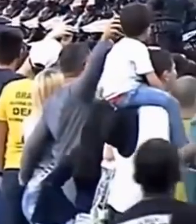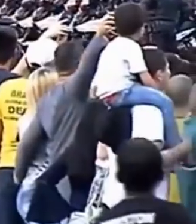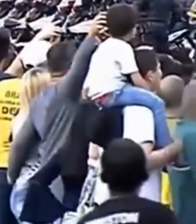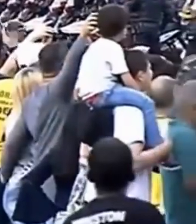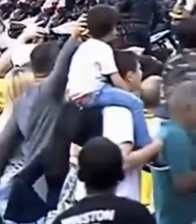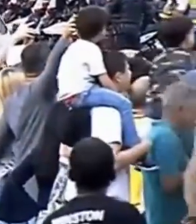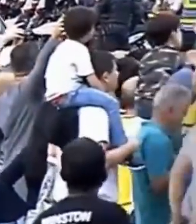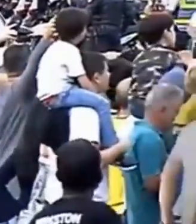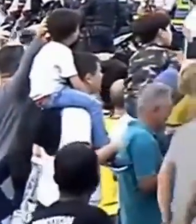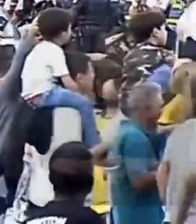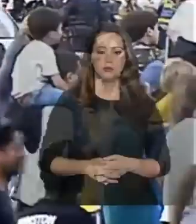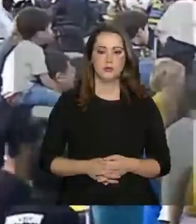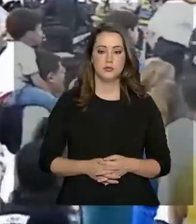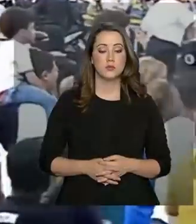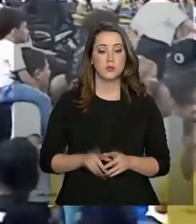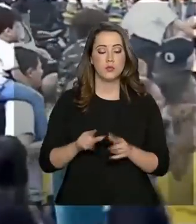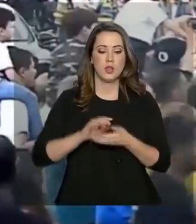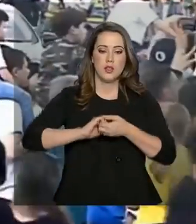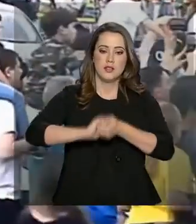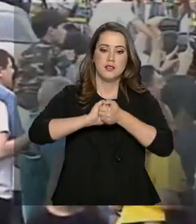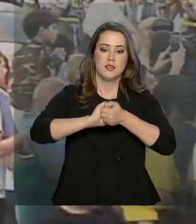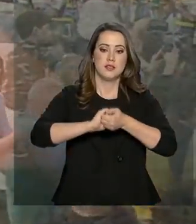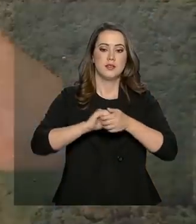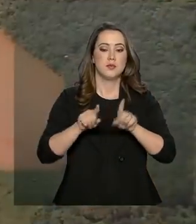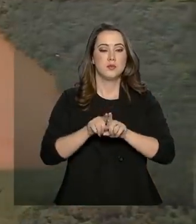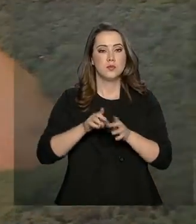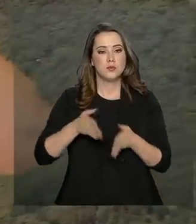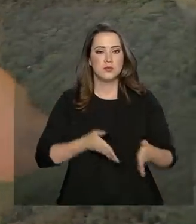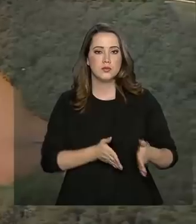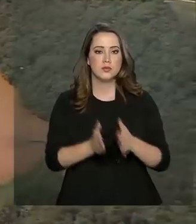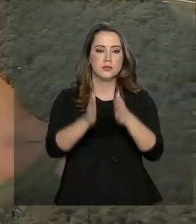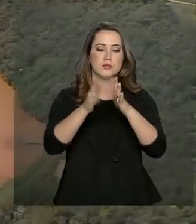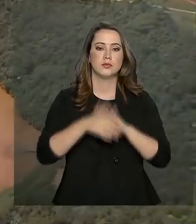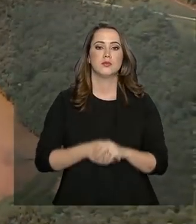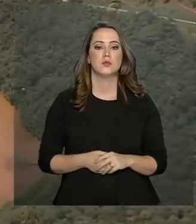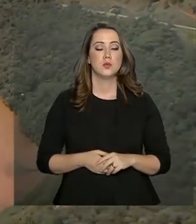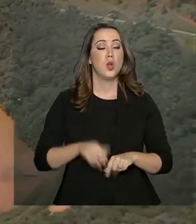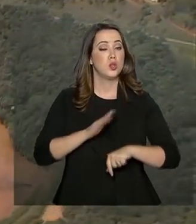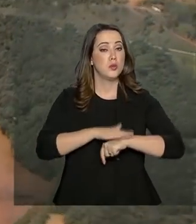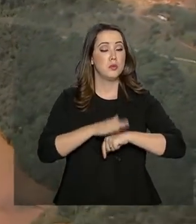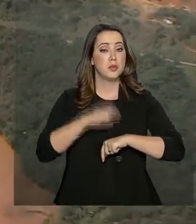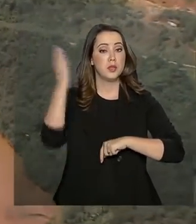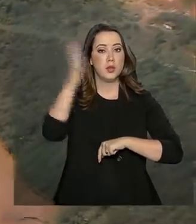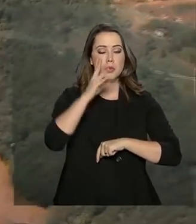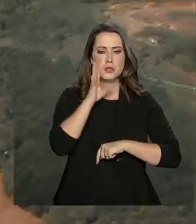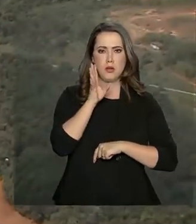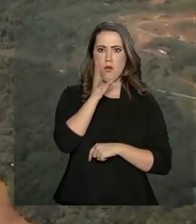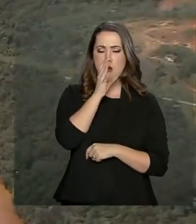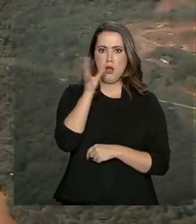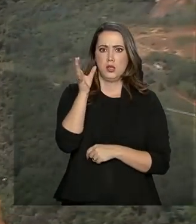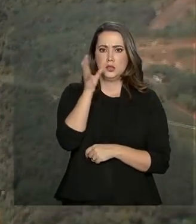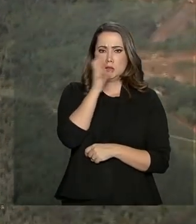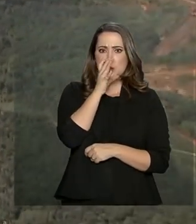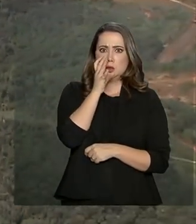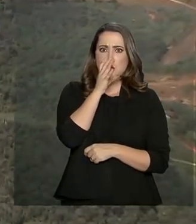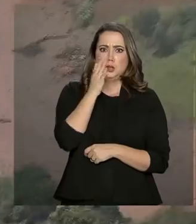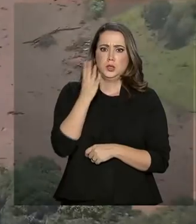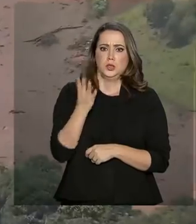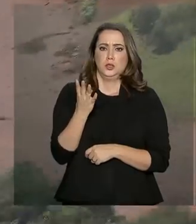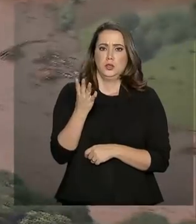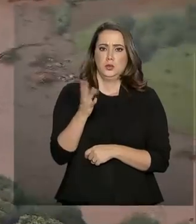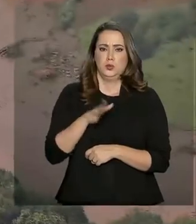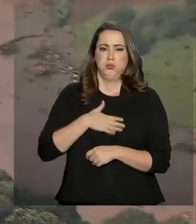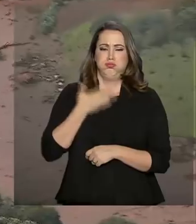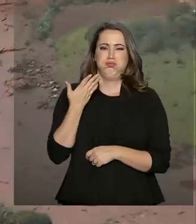posse. Benjamin Netanyahu foi saudado nas ruas. Quando o Brasil assistiu assustado à tragédia de Brumadinho,